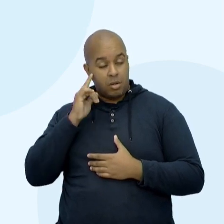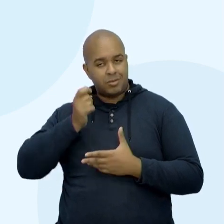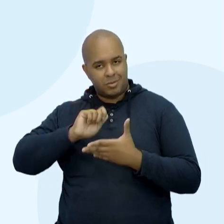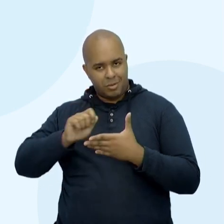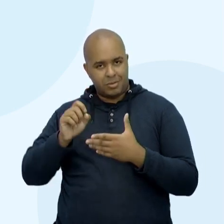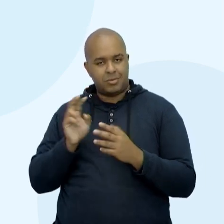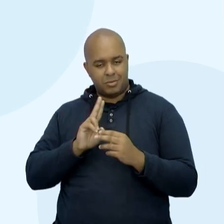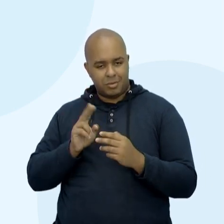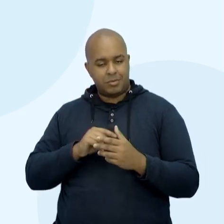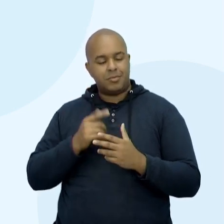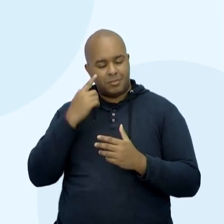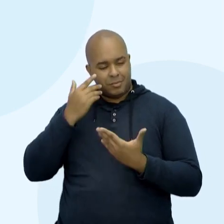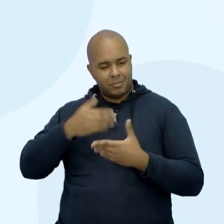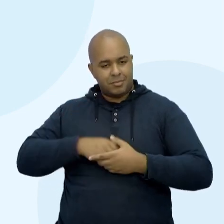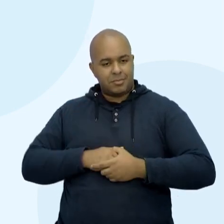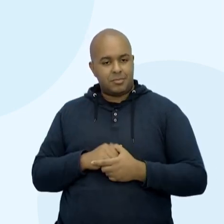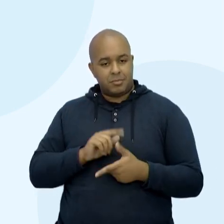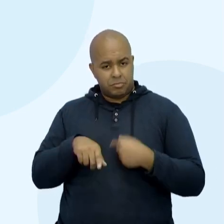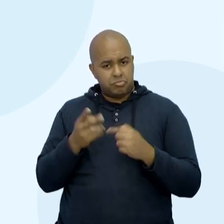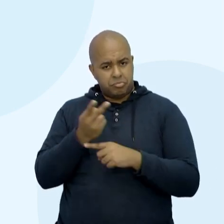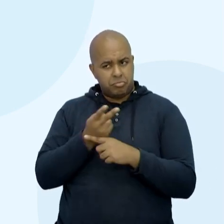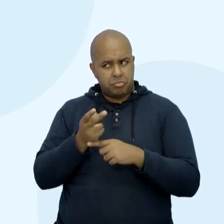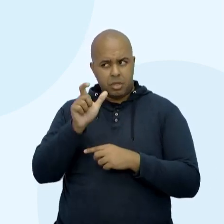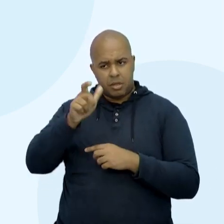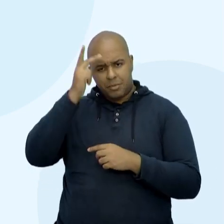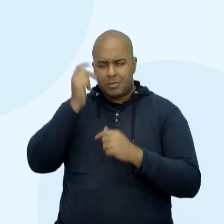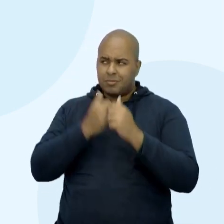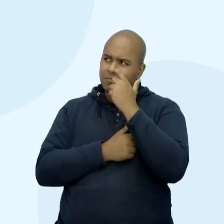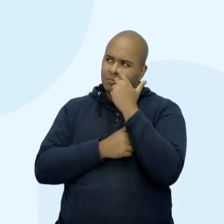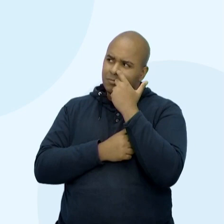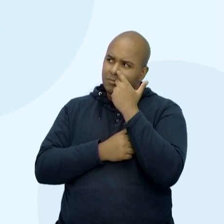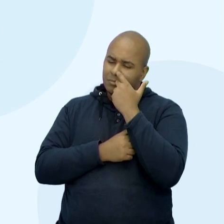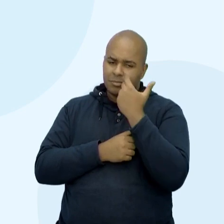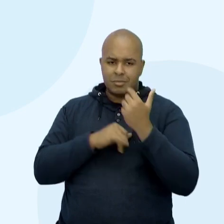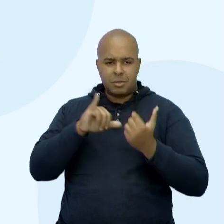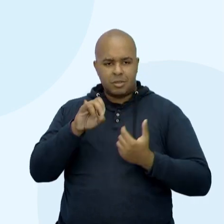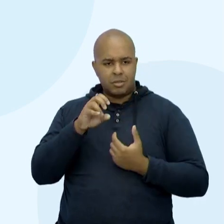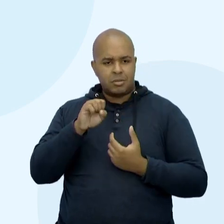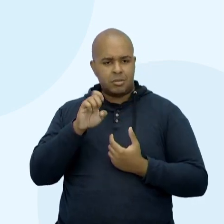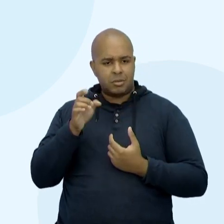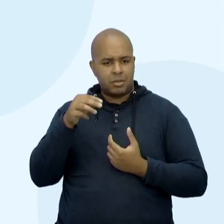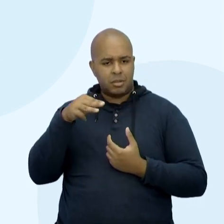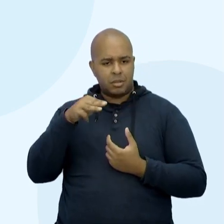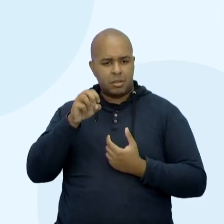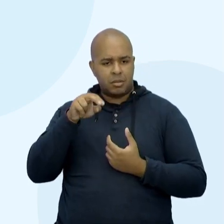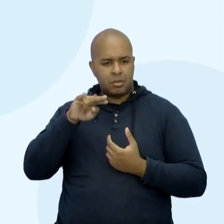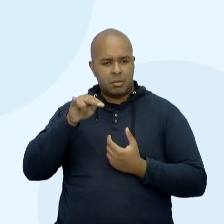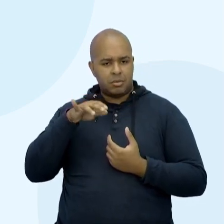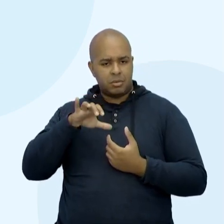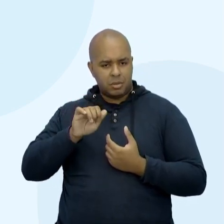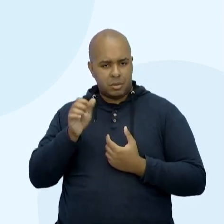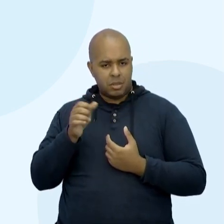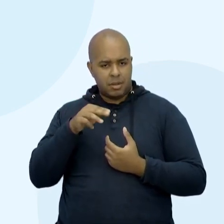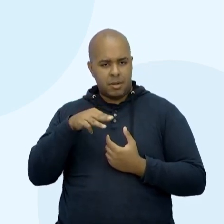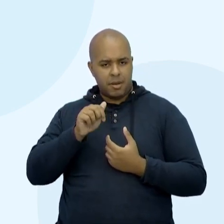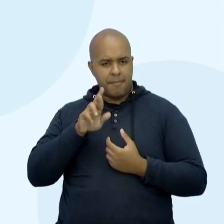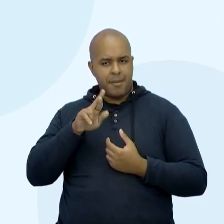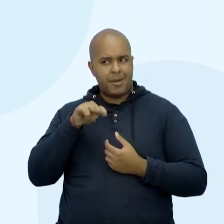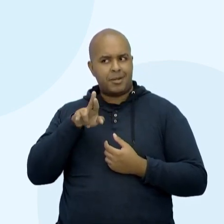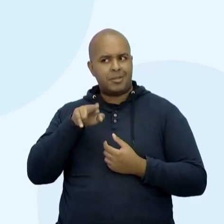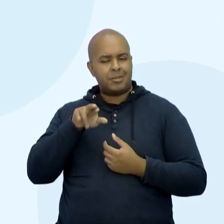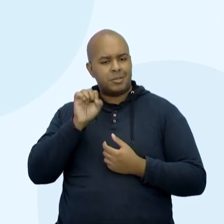Anota, vai cair na prova. E pesquisa sobre essa gente. Olha só, José Mojica Marins. Quem é, o que